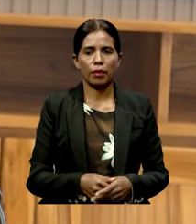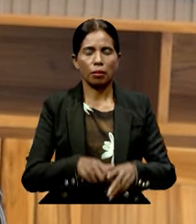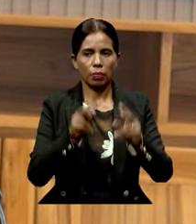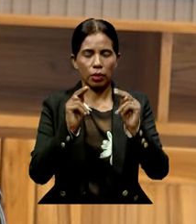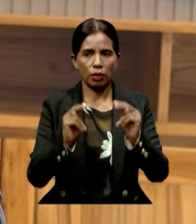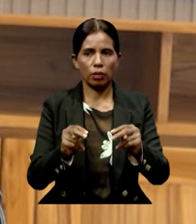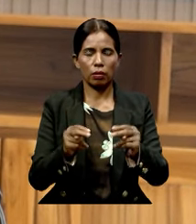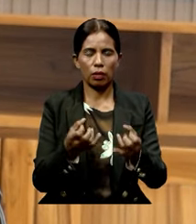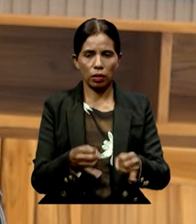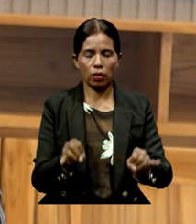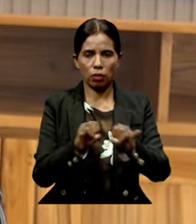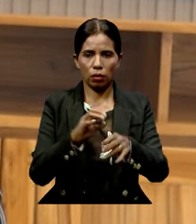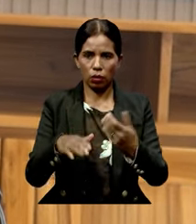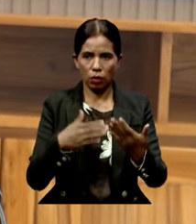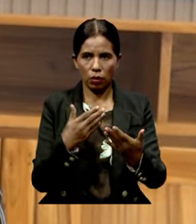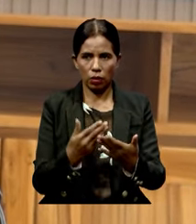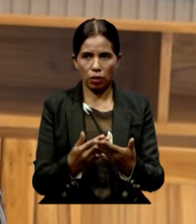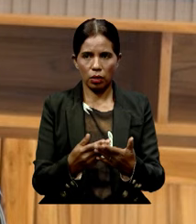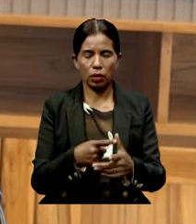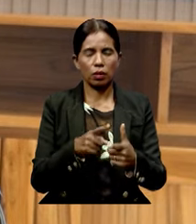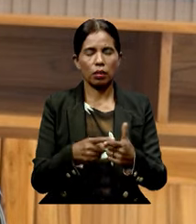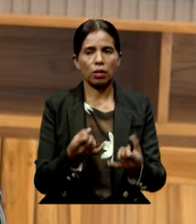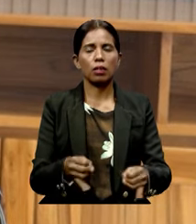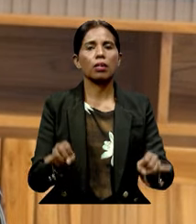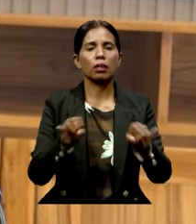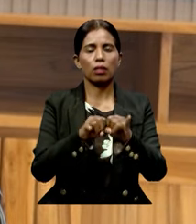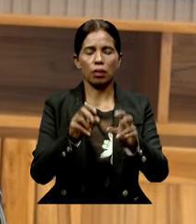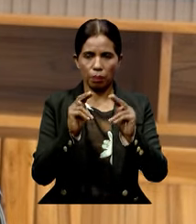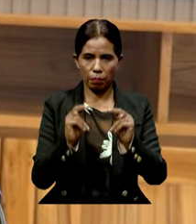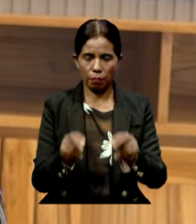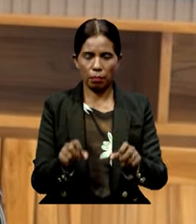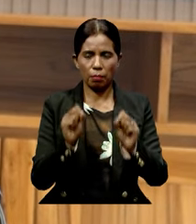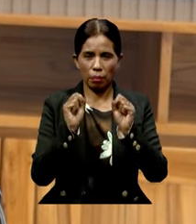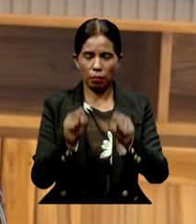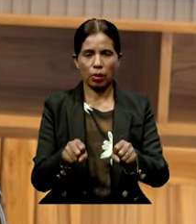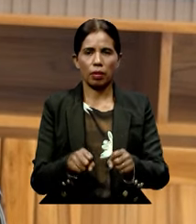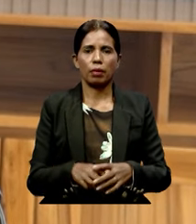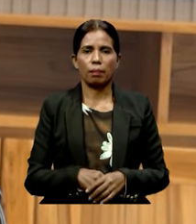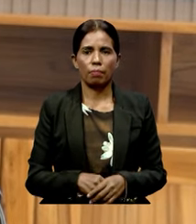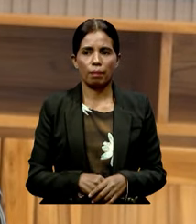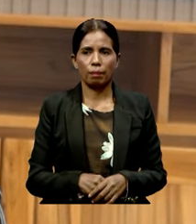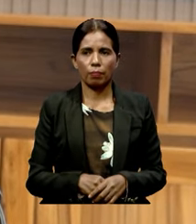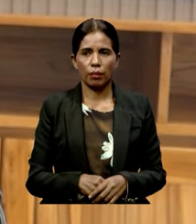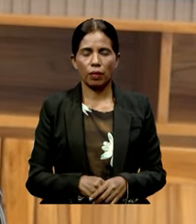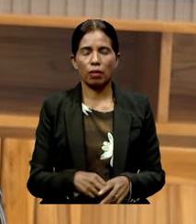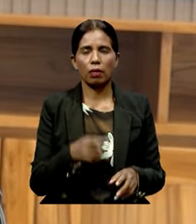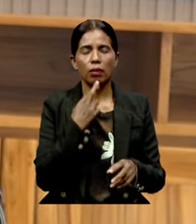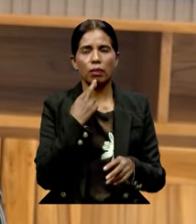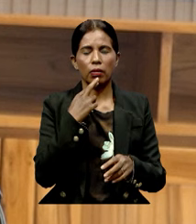necessidade kada institusion. E necessidade de cada instituição é bele responde